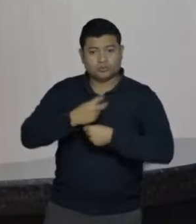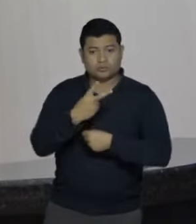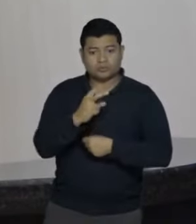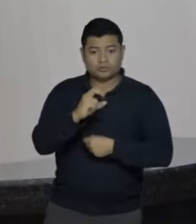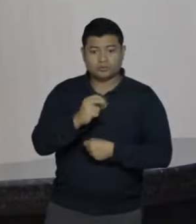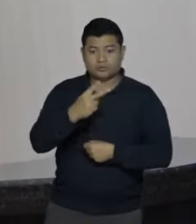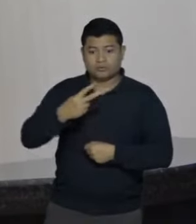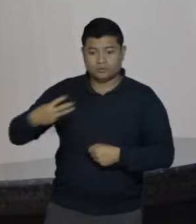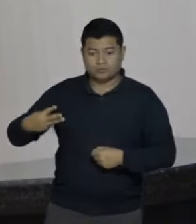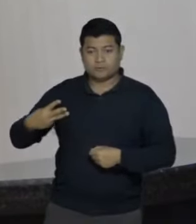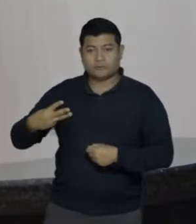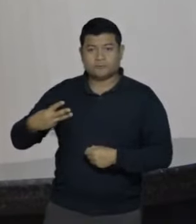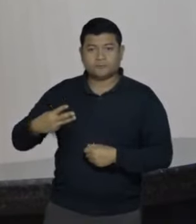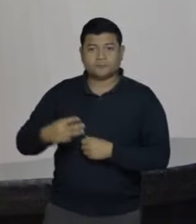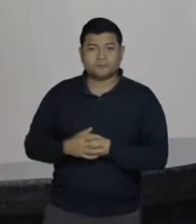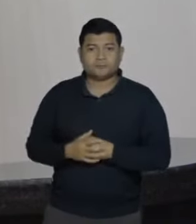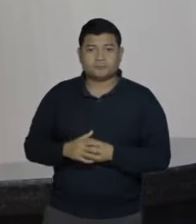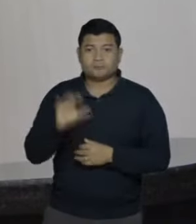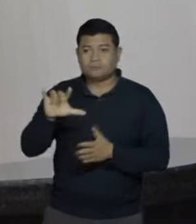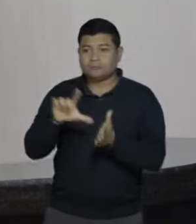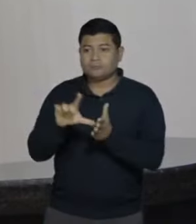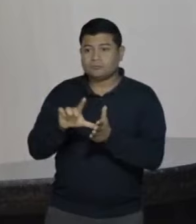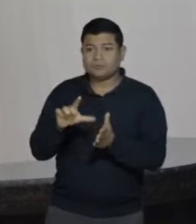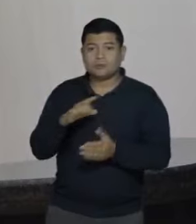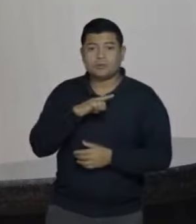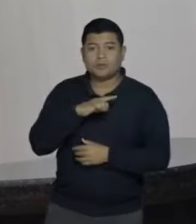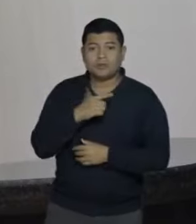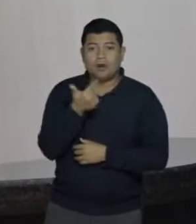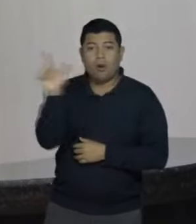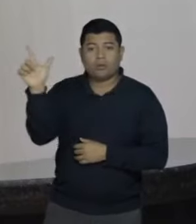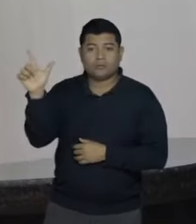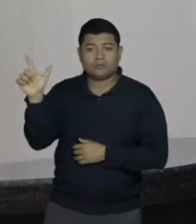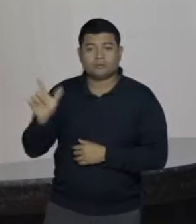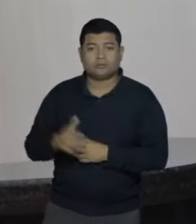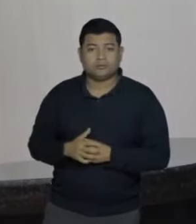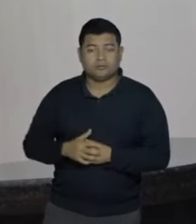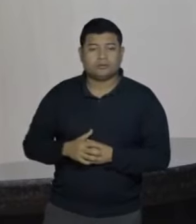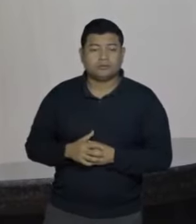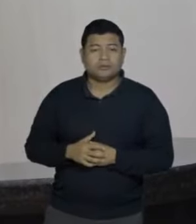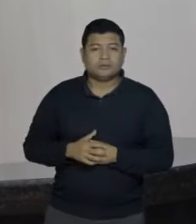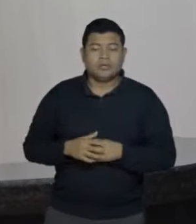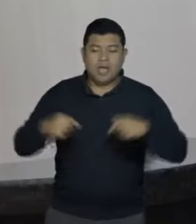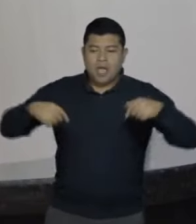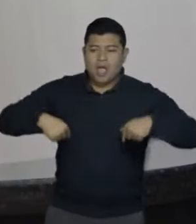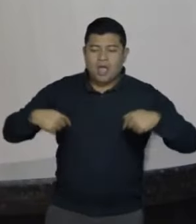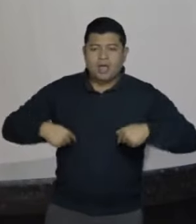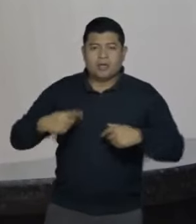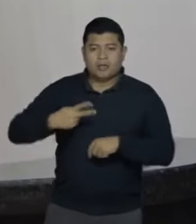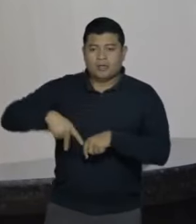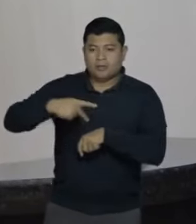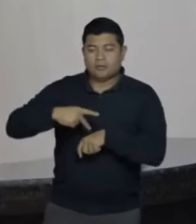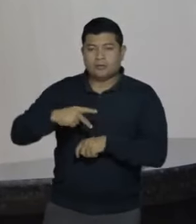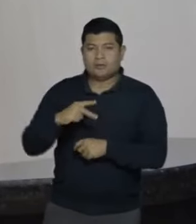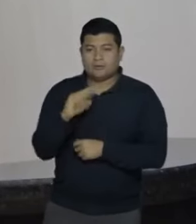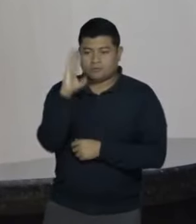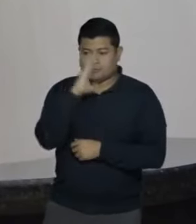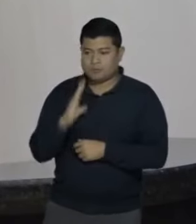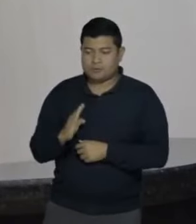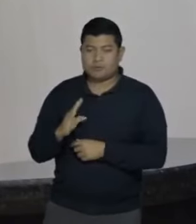mais questões aqui em nosso país no Brasil num grupo de 10